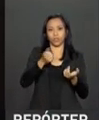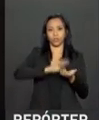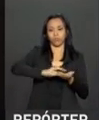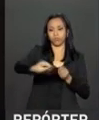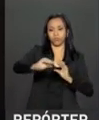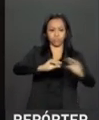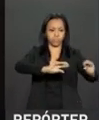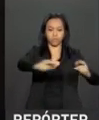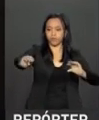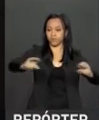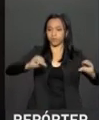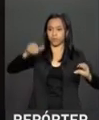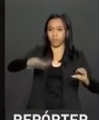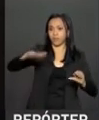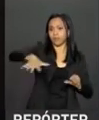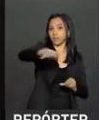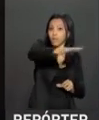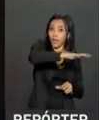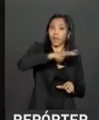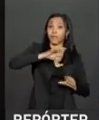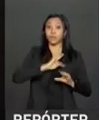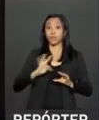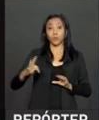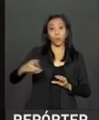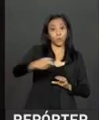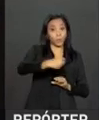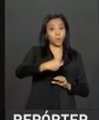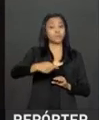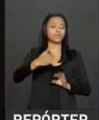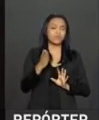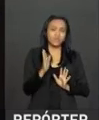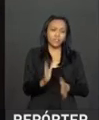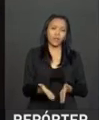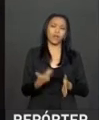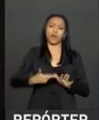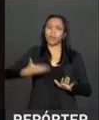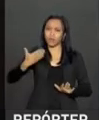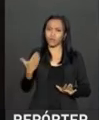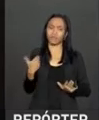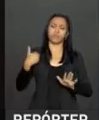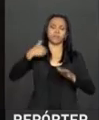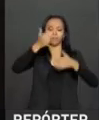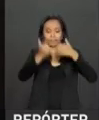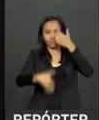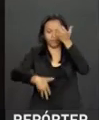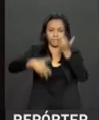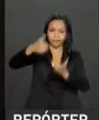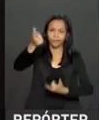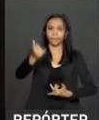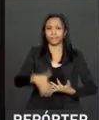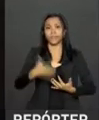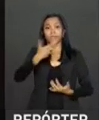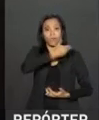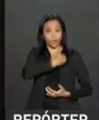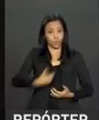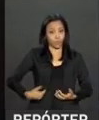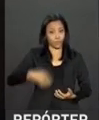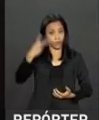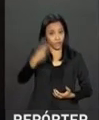renda, né, todas matérias que nós já temos abordado e que o governo brasileiro vem andando